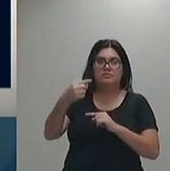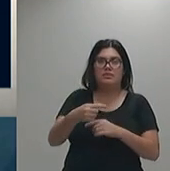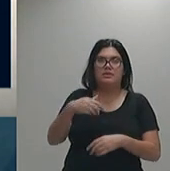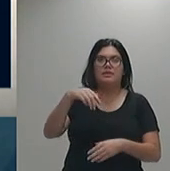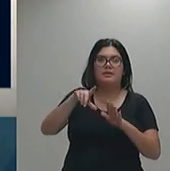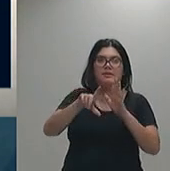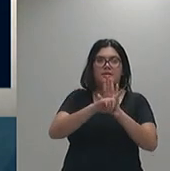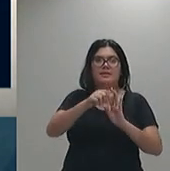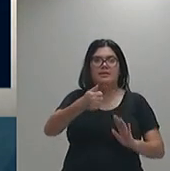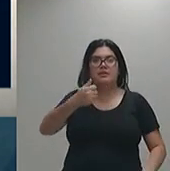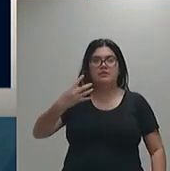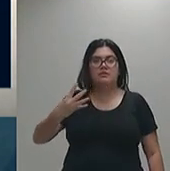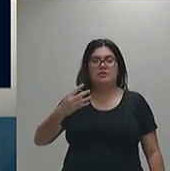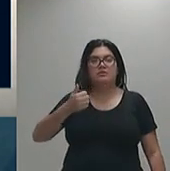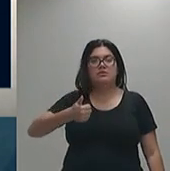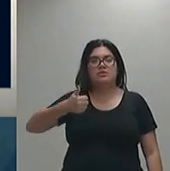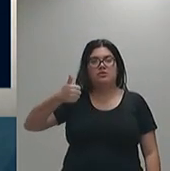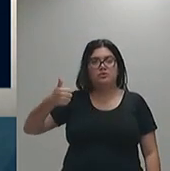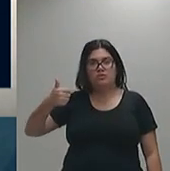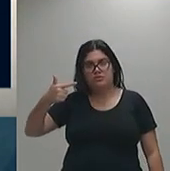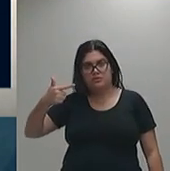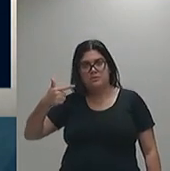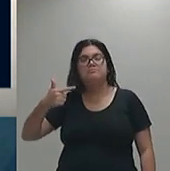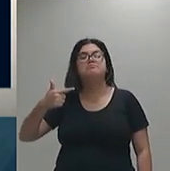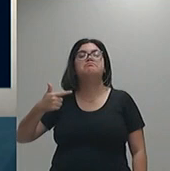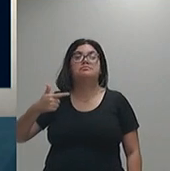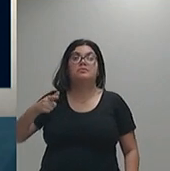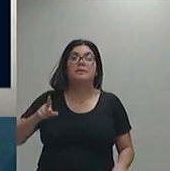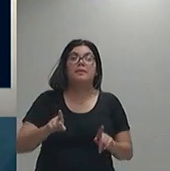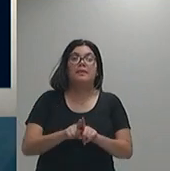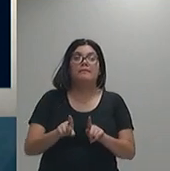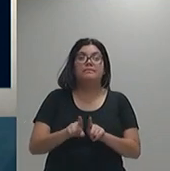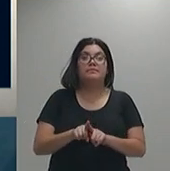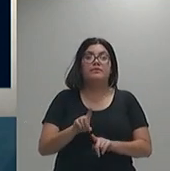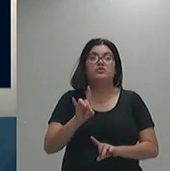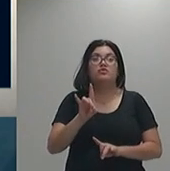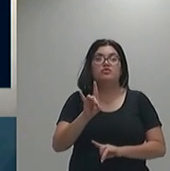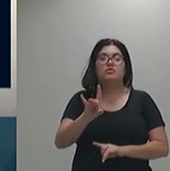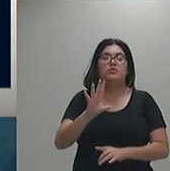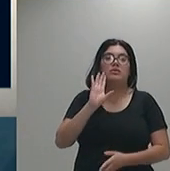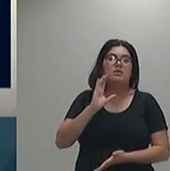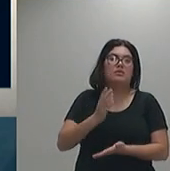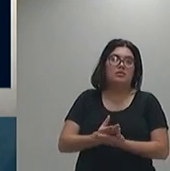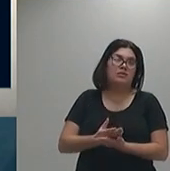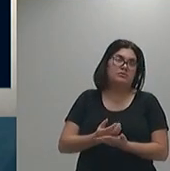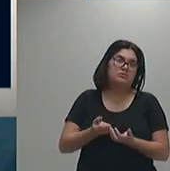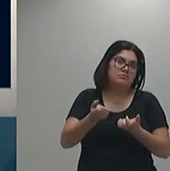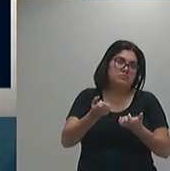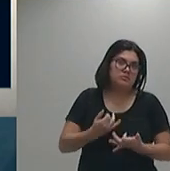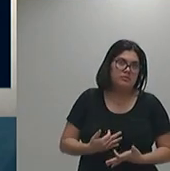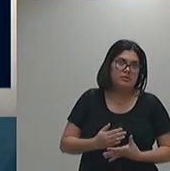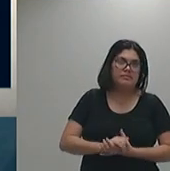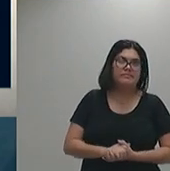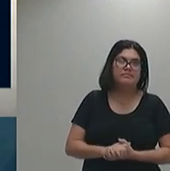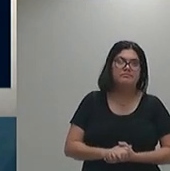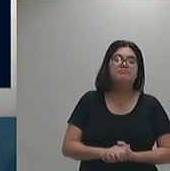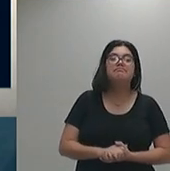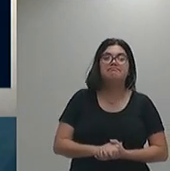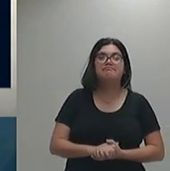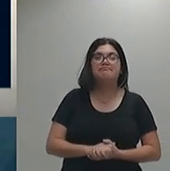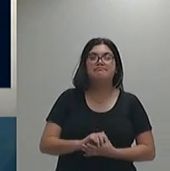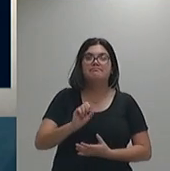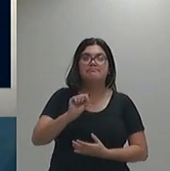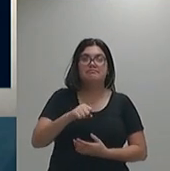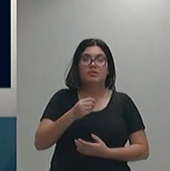14112 de modo que talvez apenas a tese Não não sei o efeito se eu